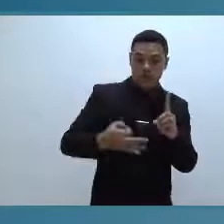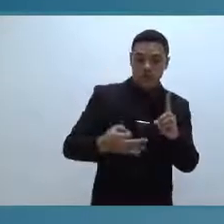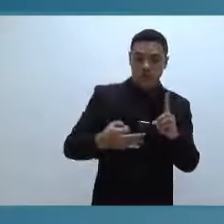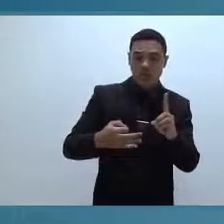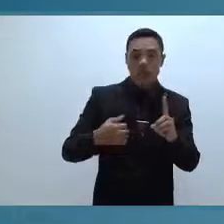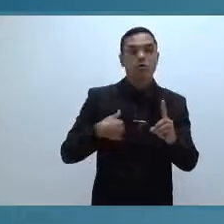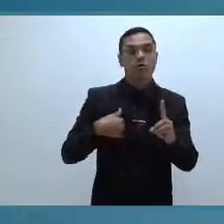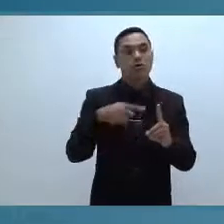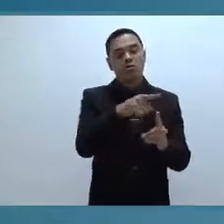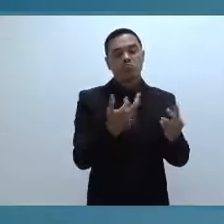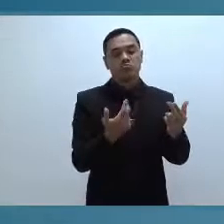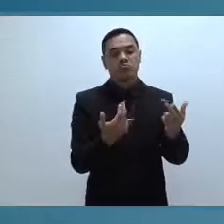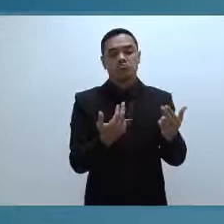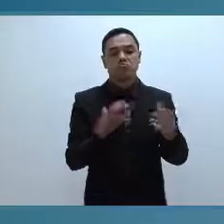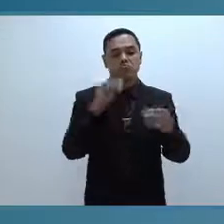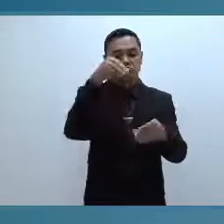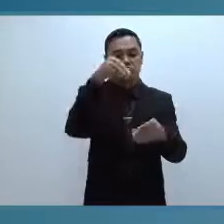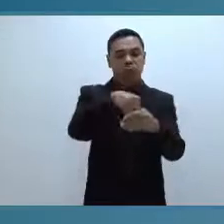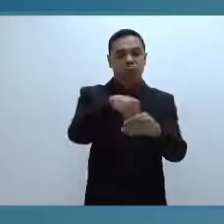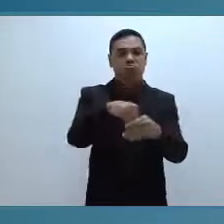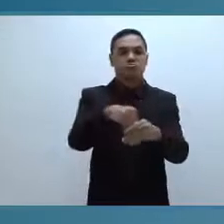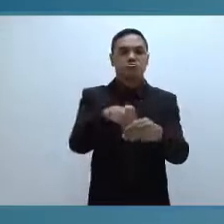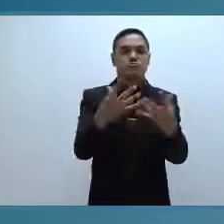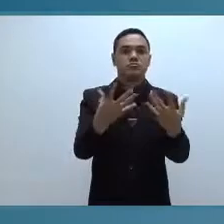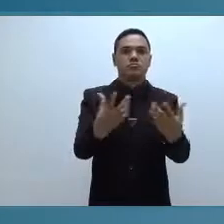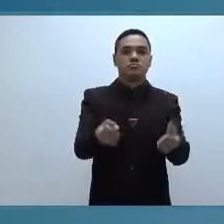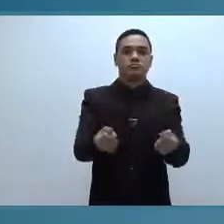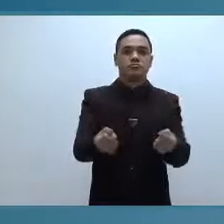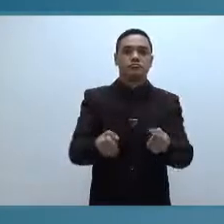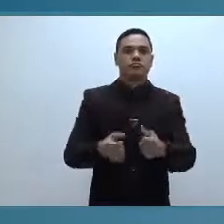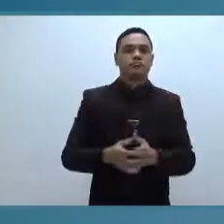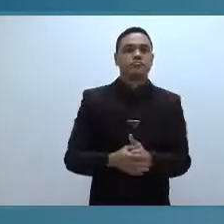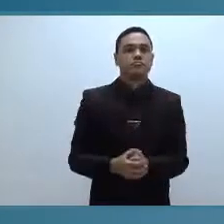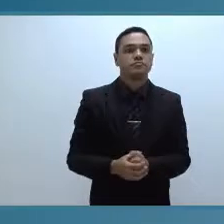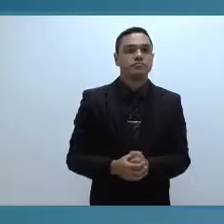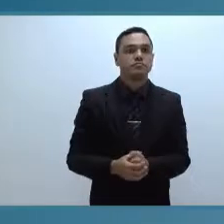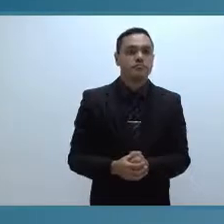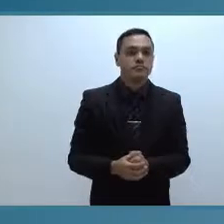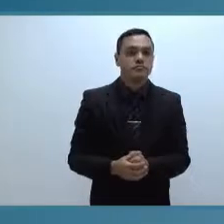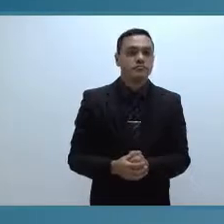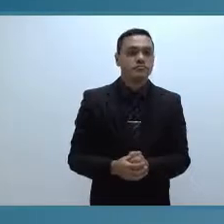Pois não, excelente. Então, Vossa Excelência